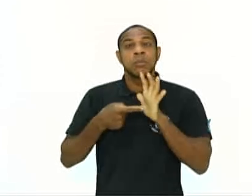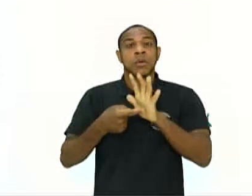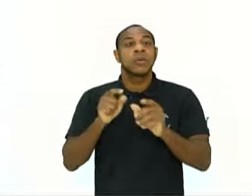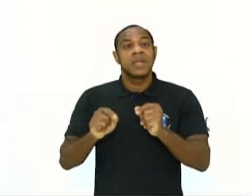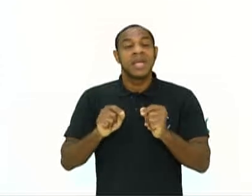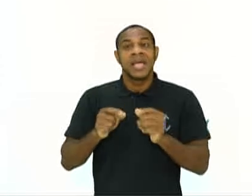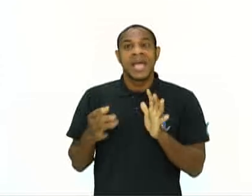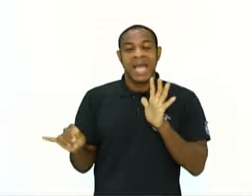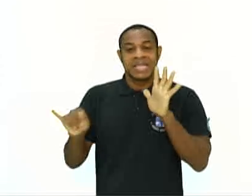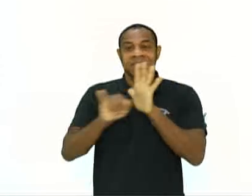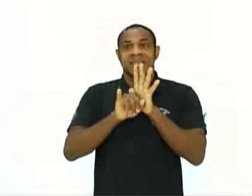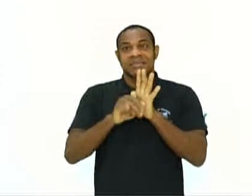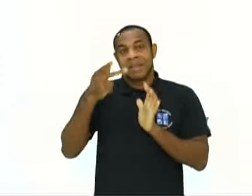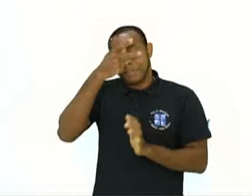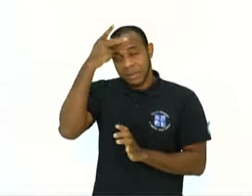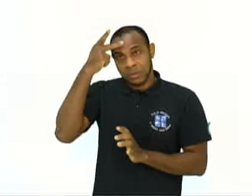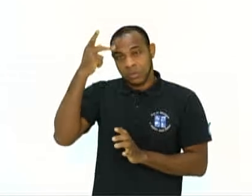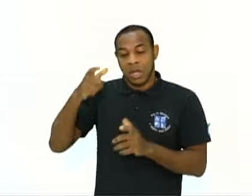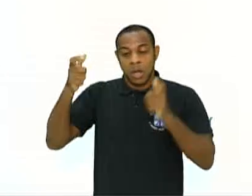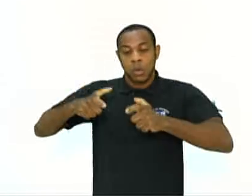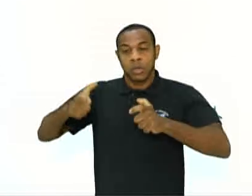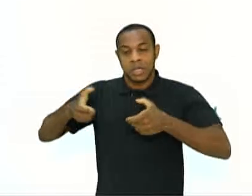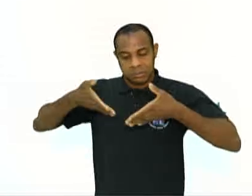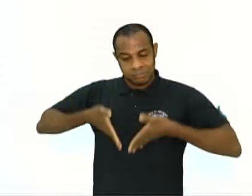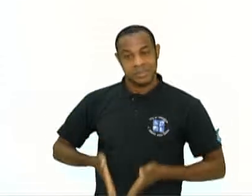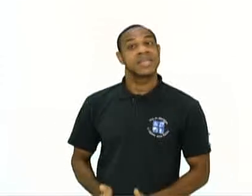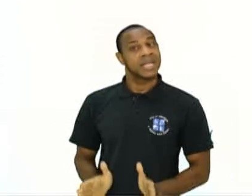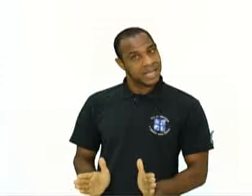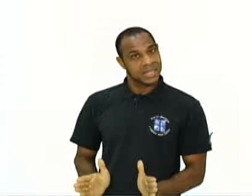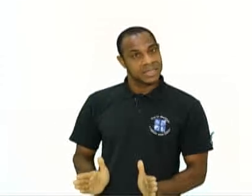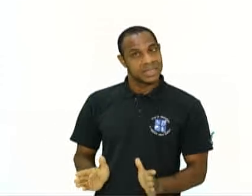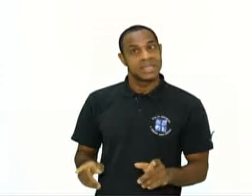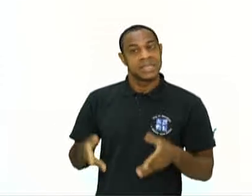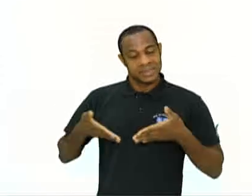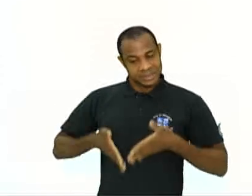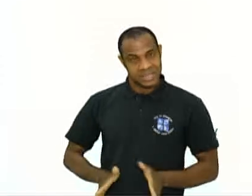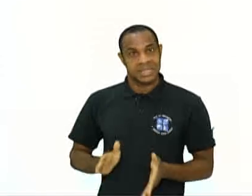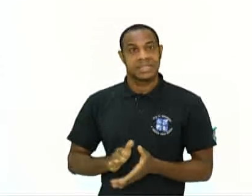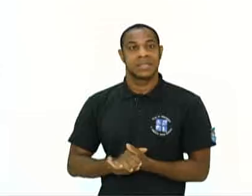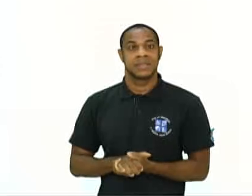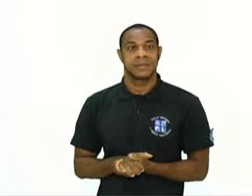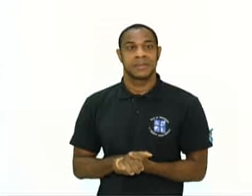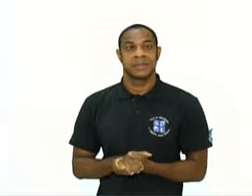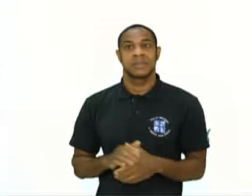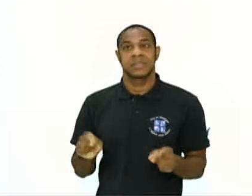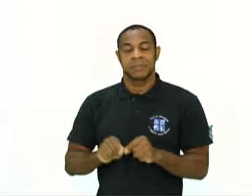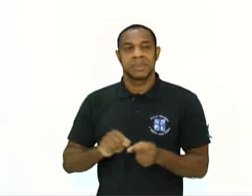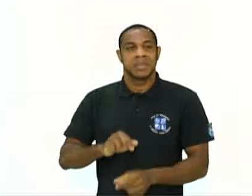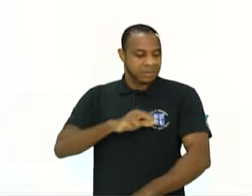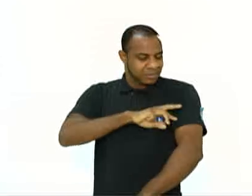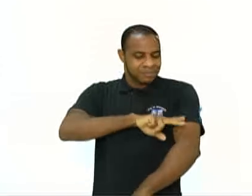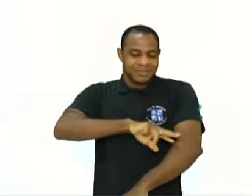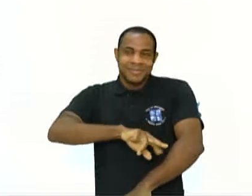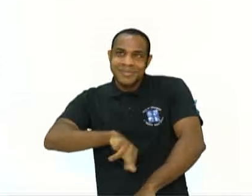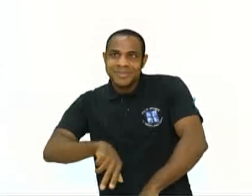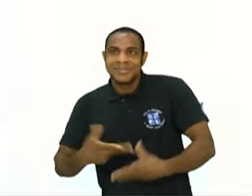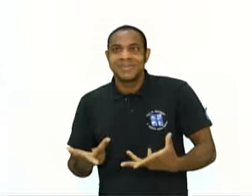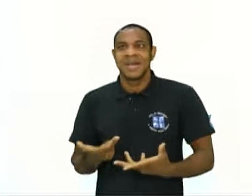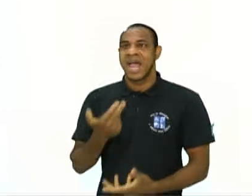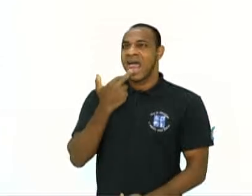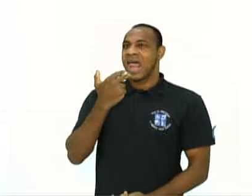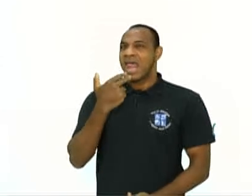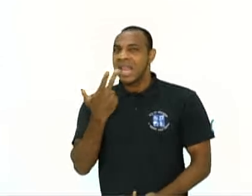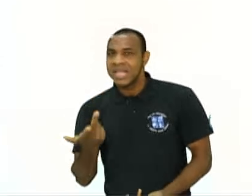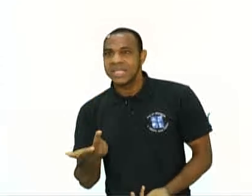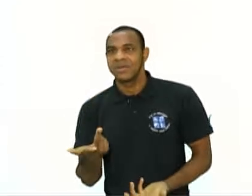à identidade da pessoa com o lugar em que ela nasce, que mais? Com a etnia, com a língua, os